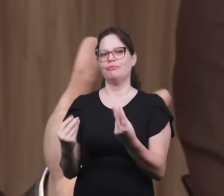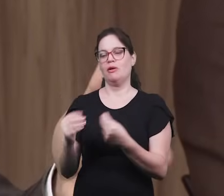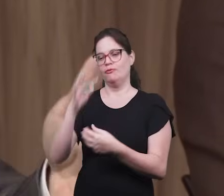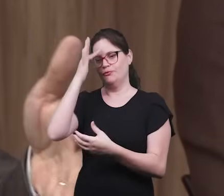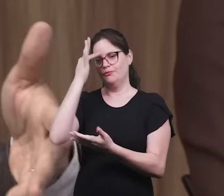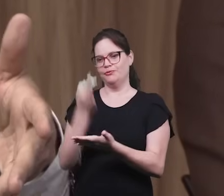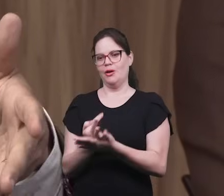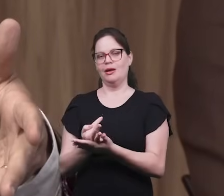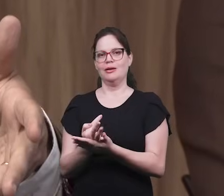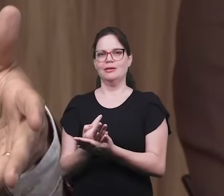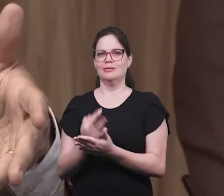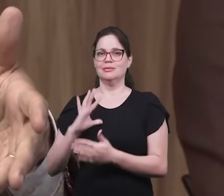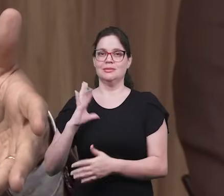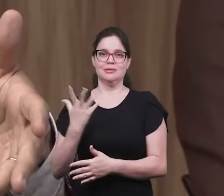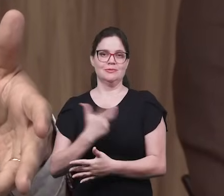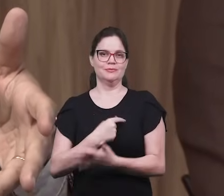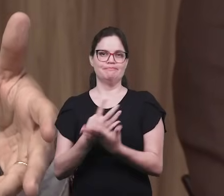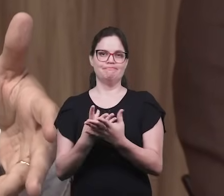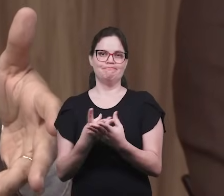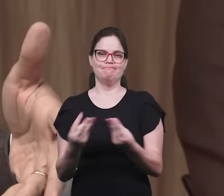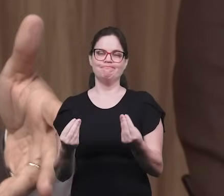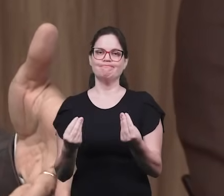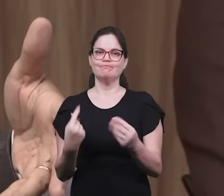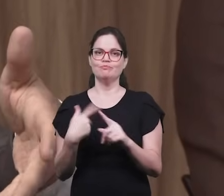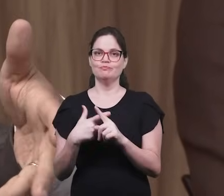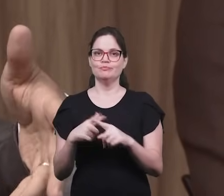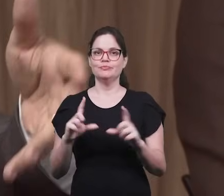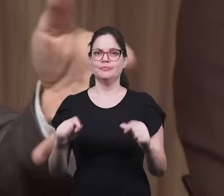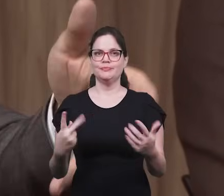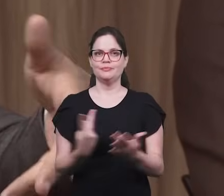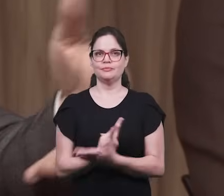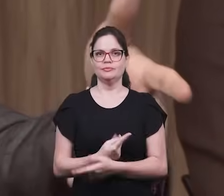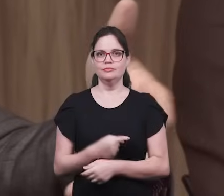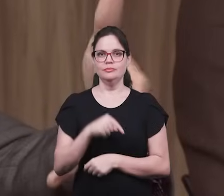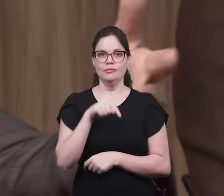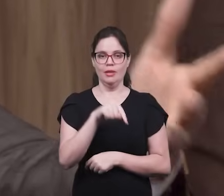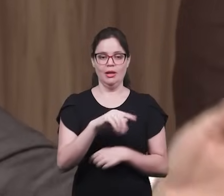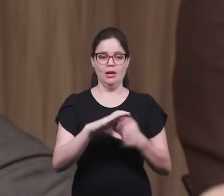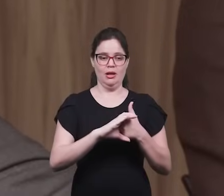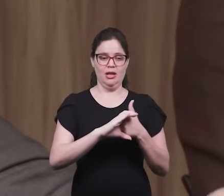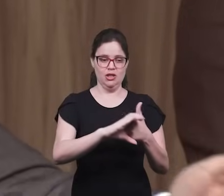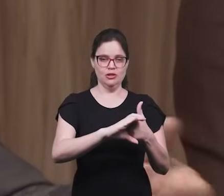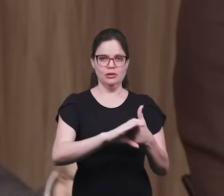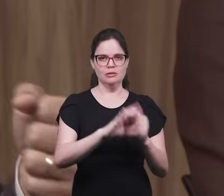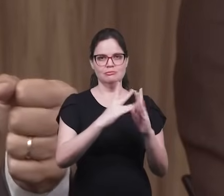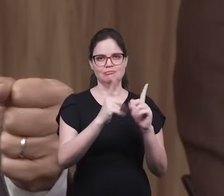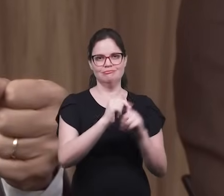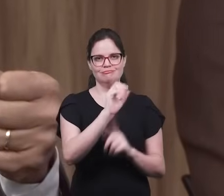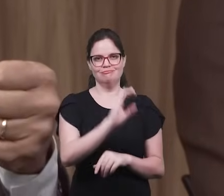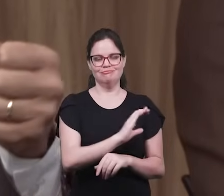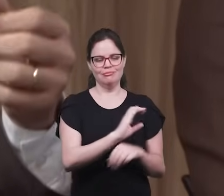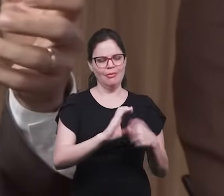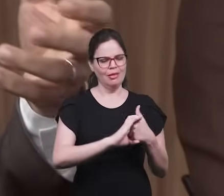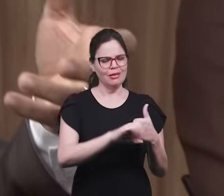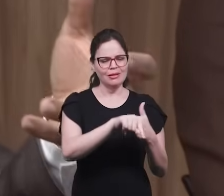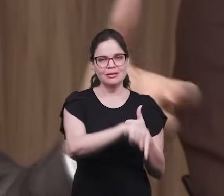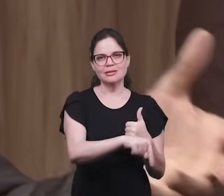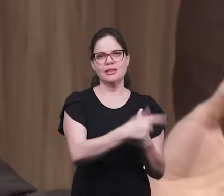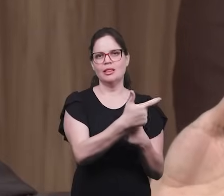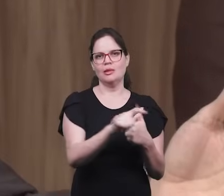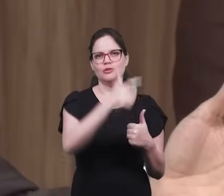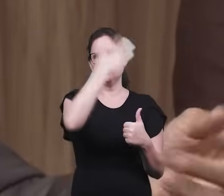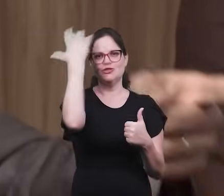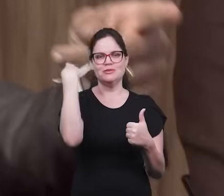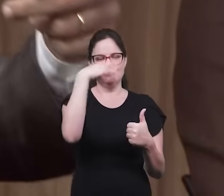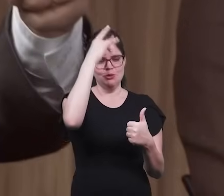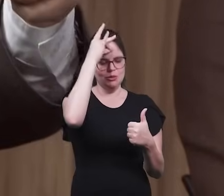quê? Porque agora a igreja, o denominado cristianismo, não estava mais na direção do